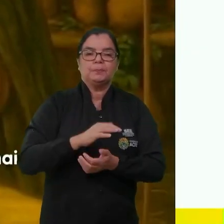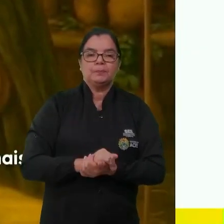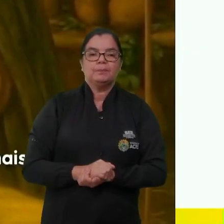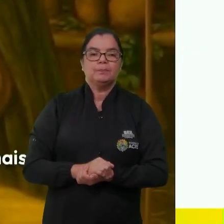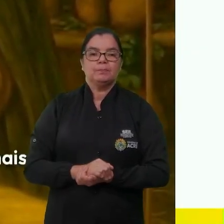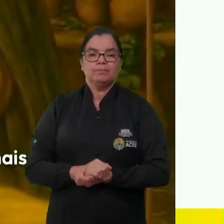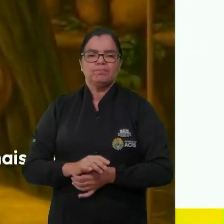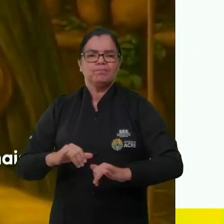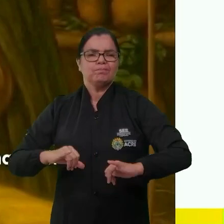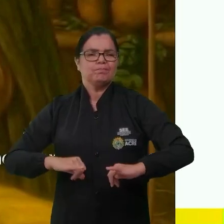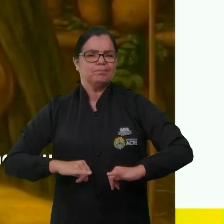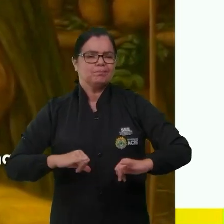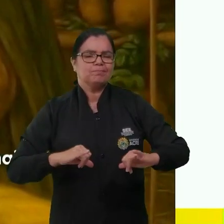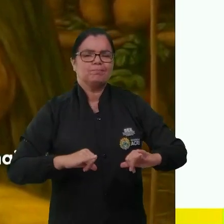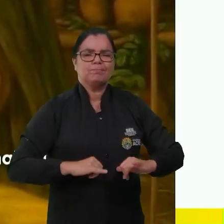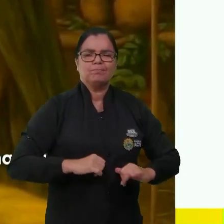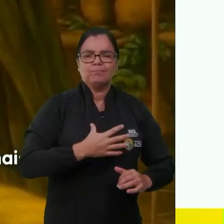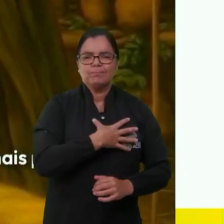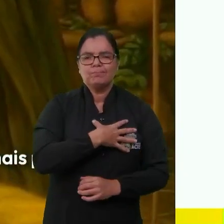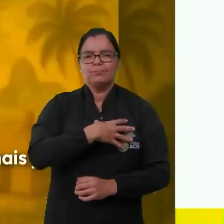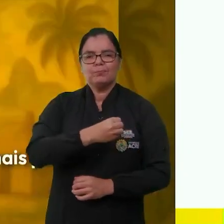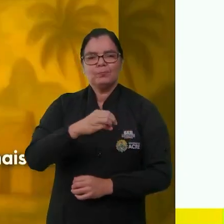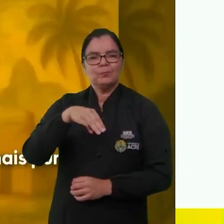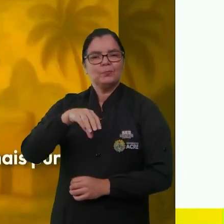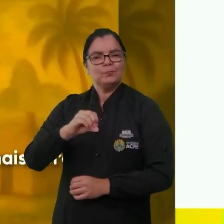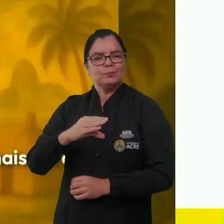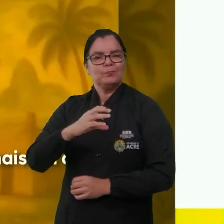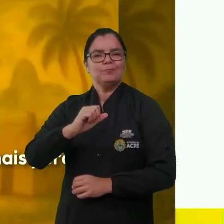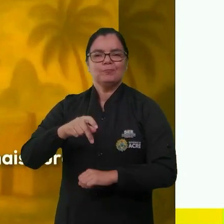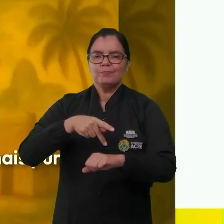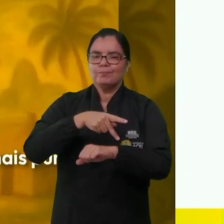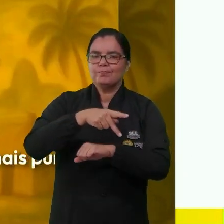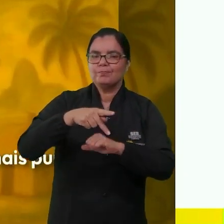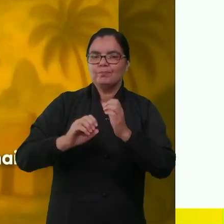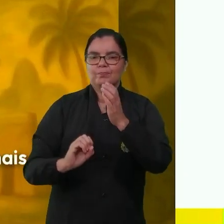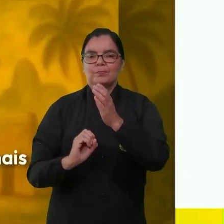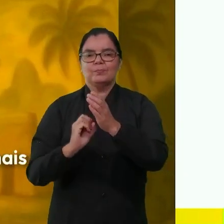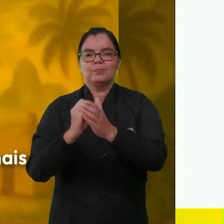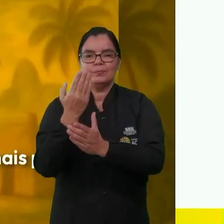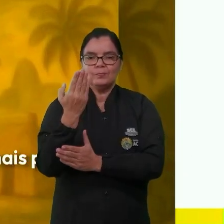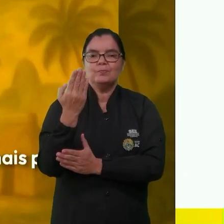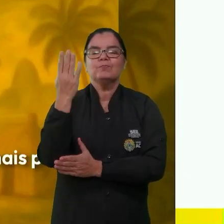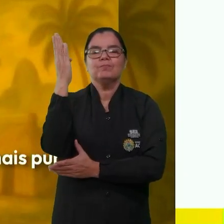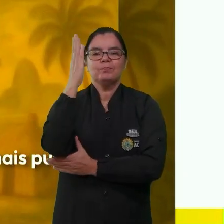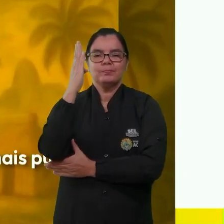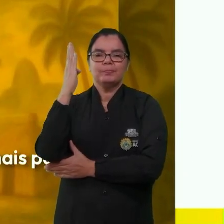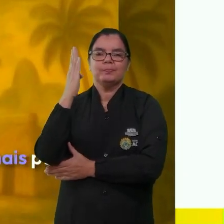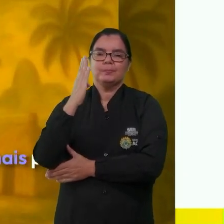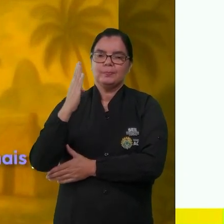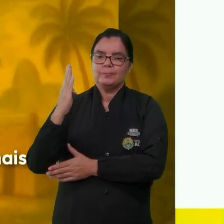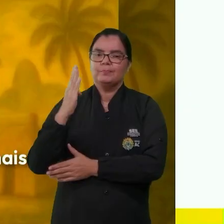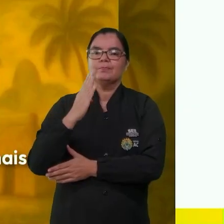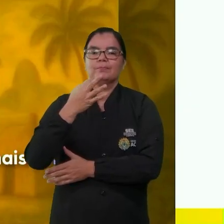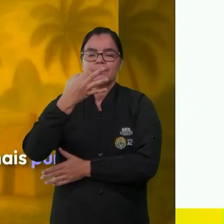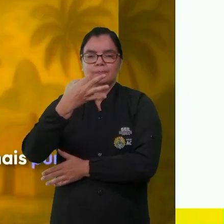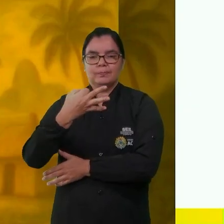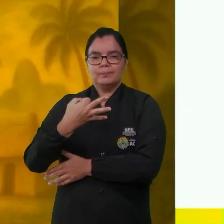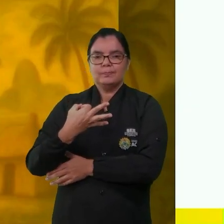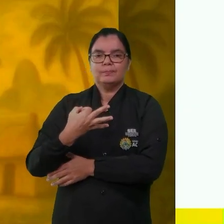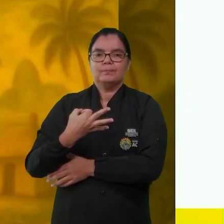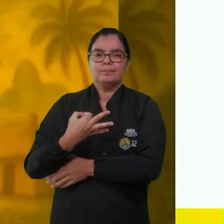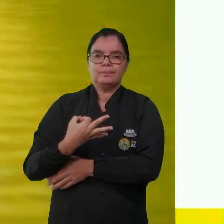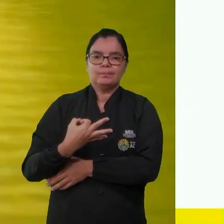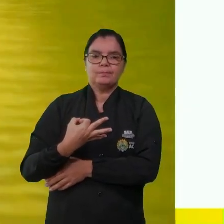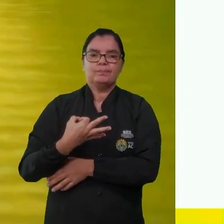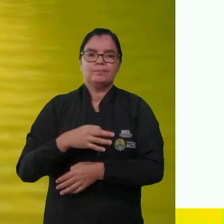Na dor que gerou Moacir, filho da pátria surgir, raiz de um Brasil mais puro.